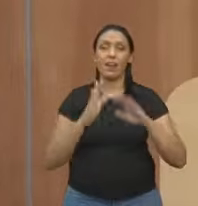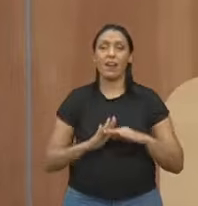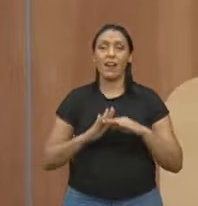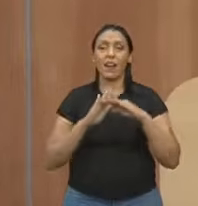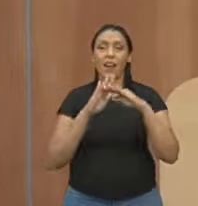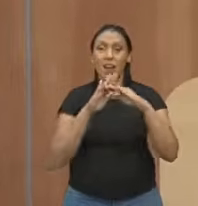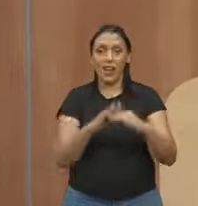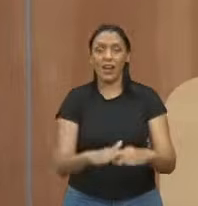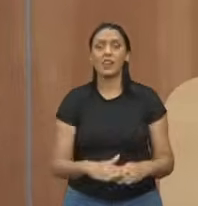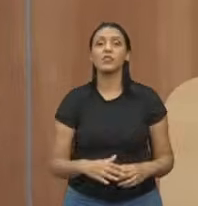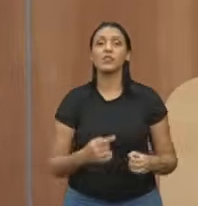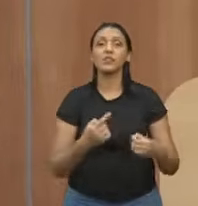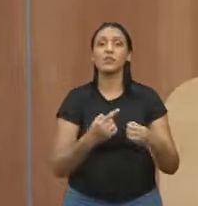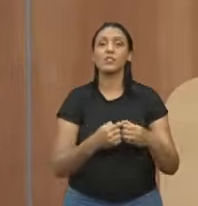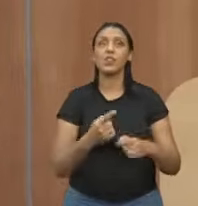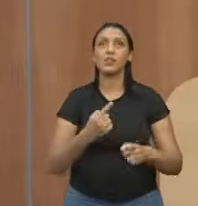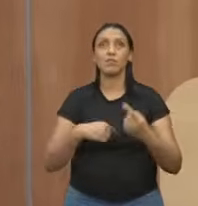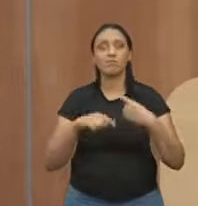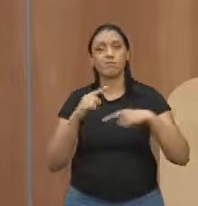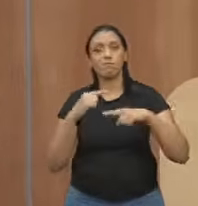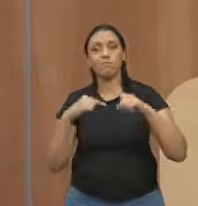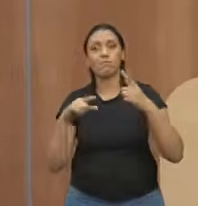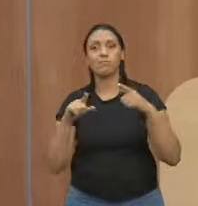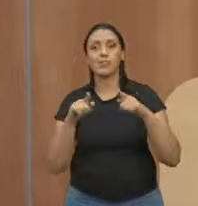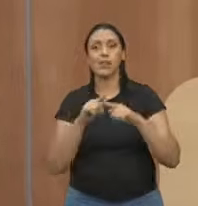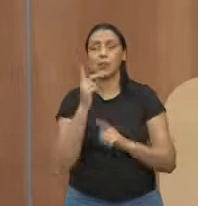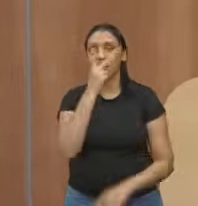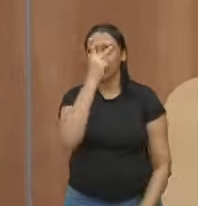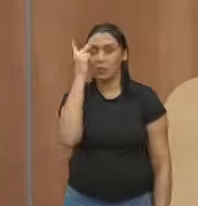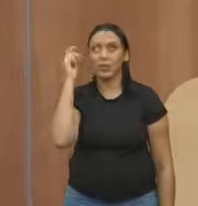para a realização do sonho da casa